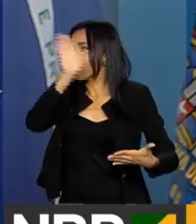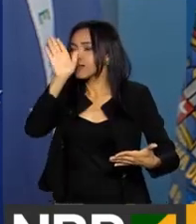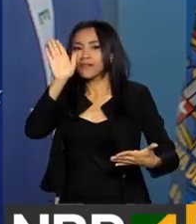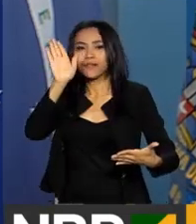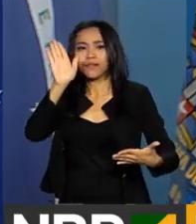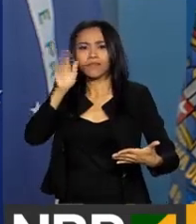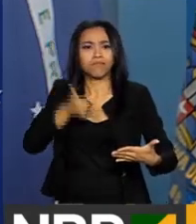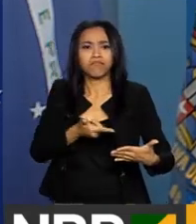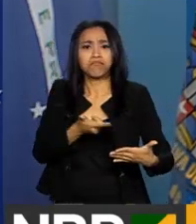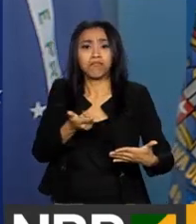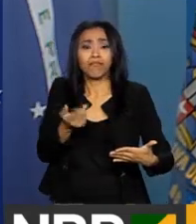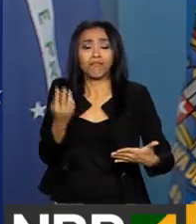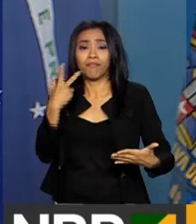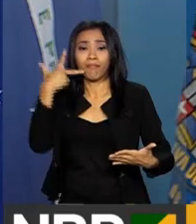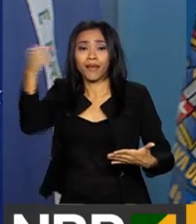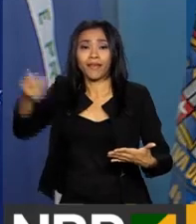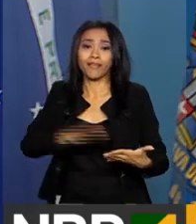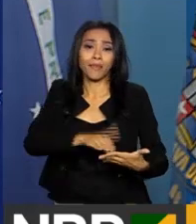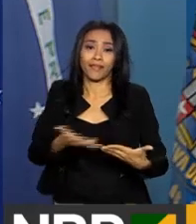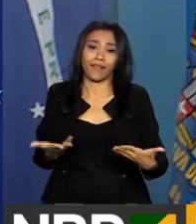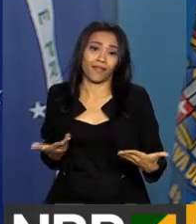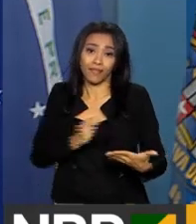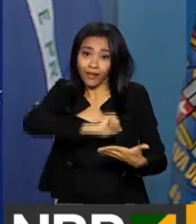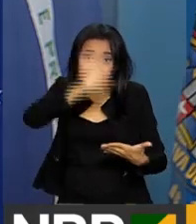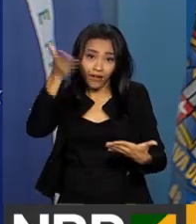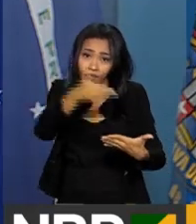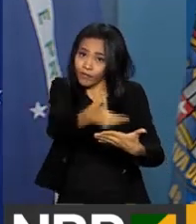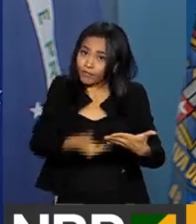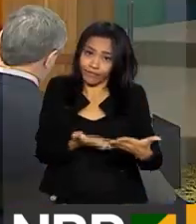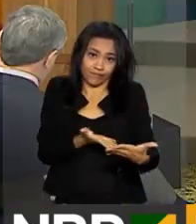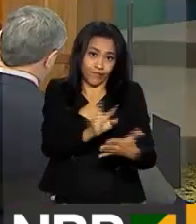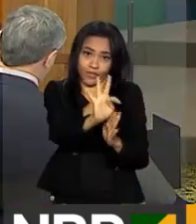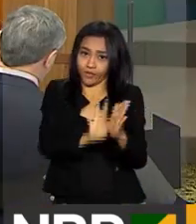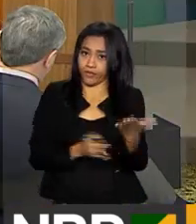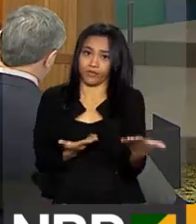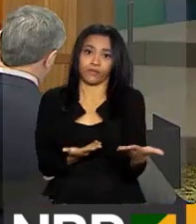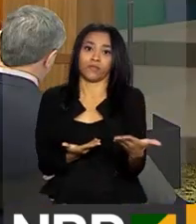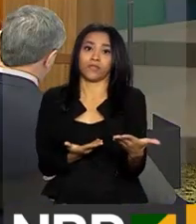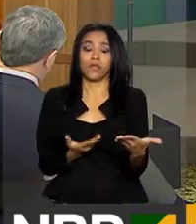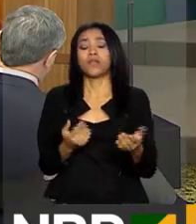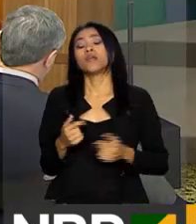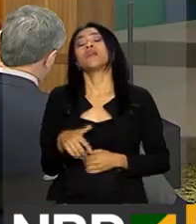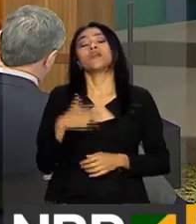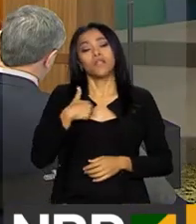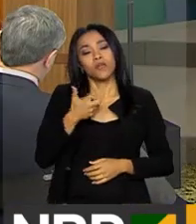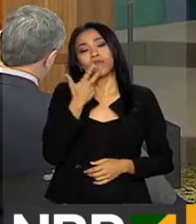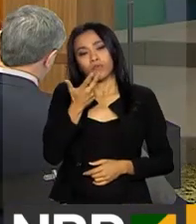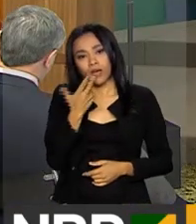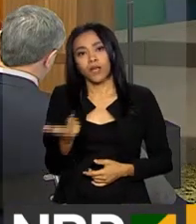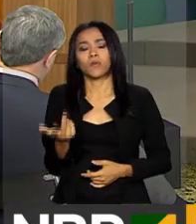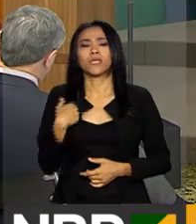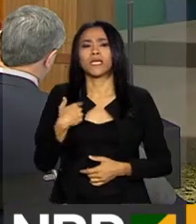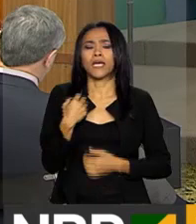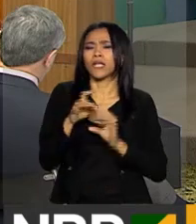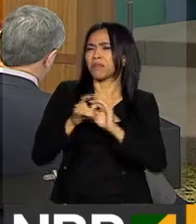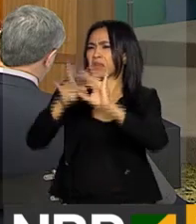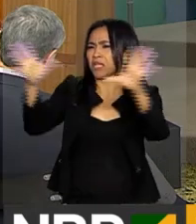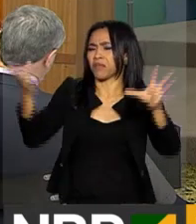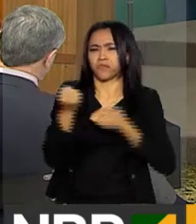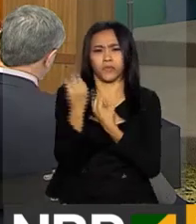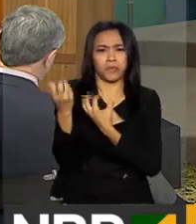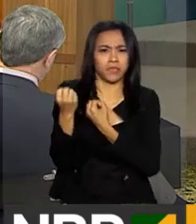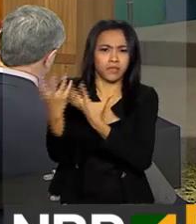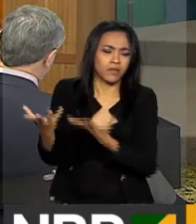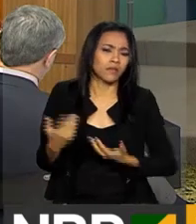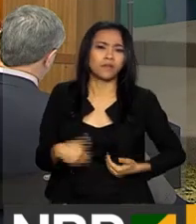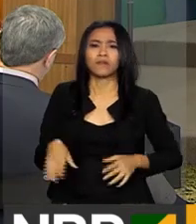texto não há o que interpretar e eu digo que no caso da liberdade de informação e da